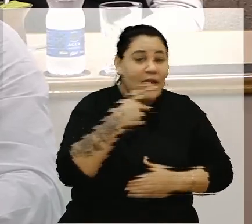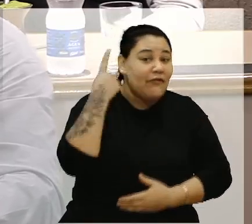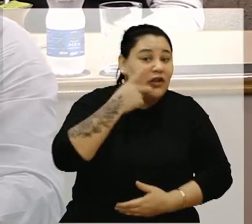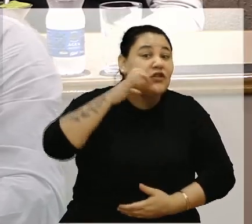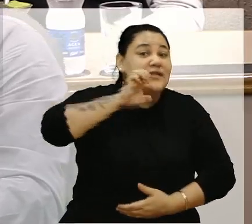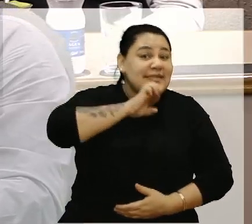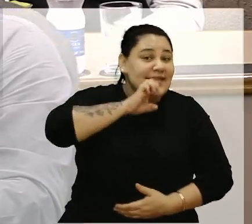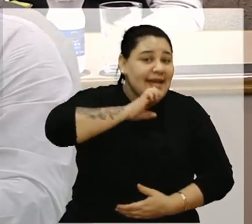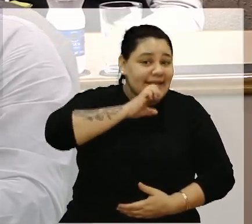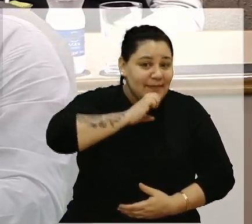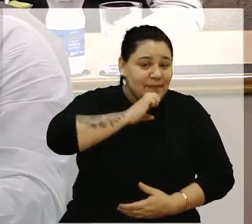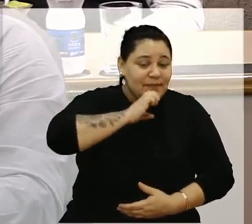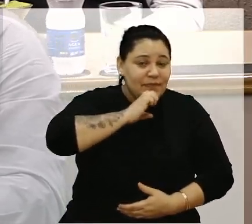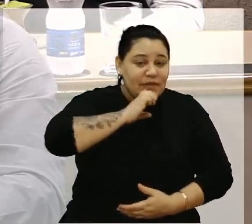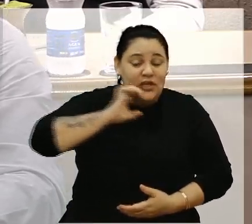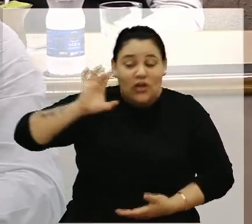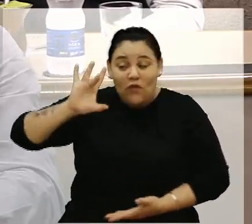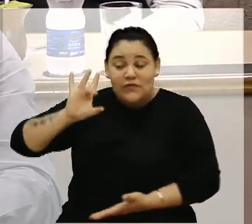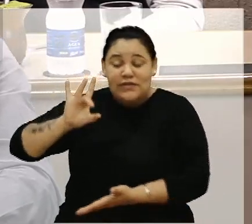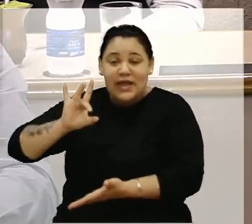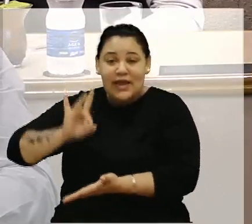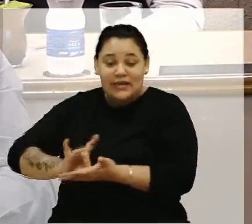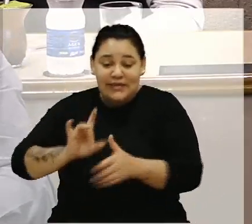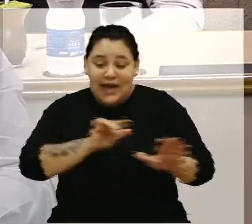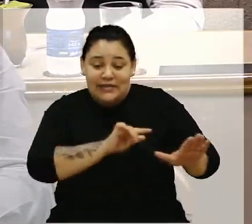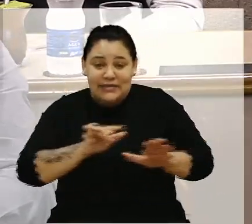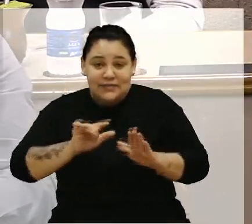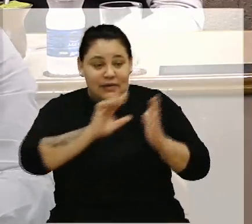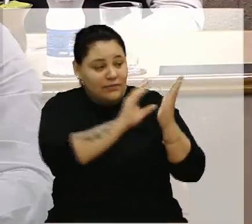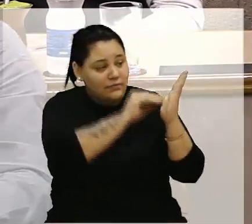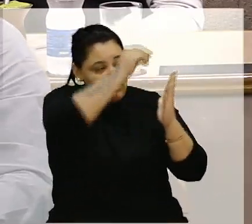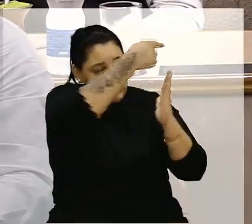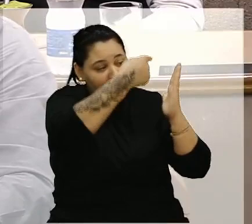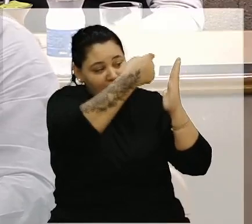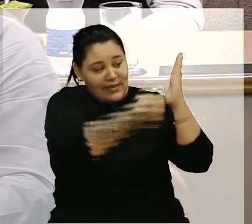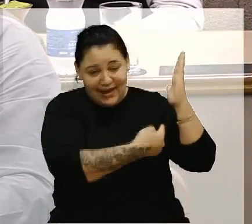da Silva, que institui a Semana Municipal da Luta